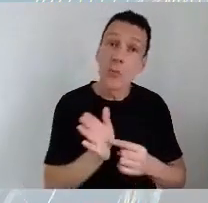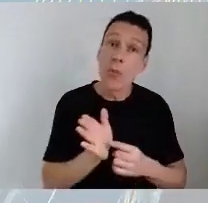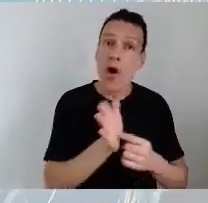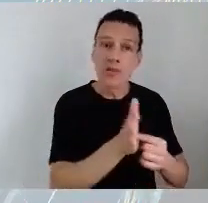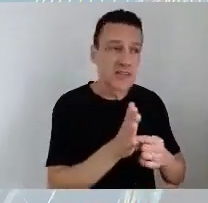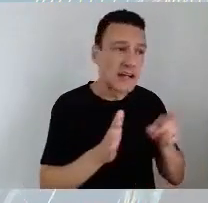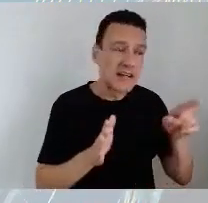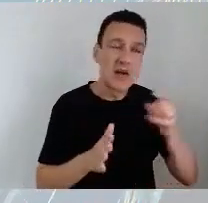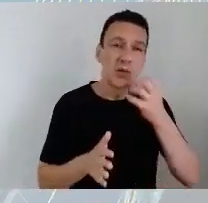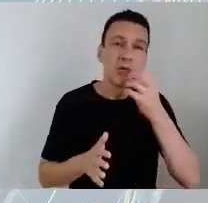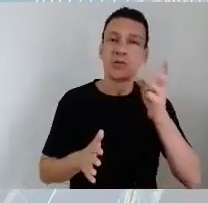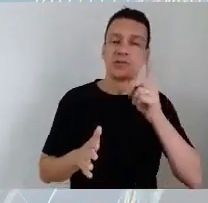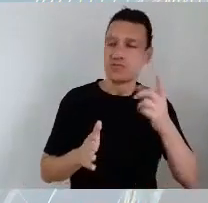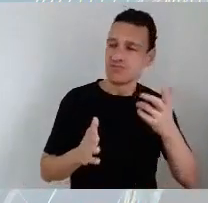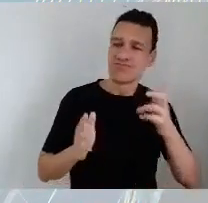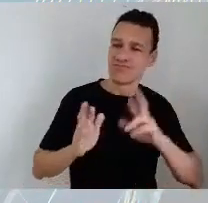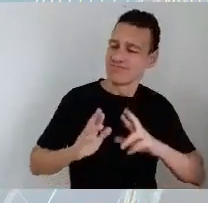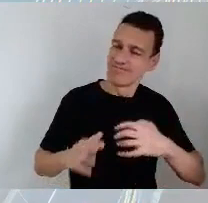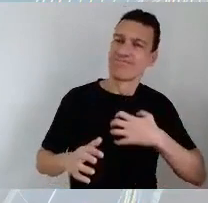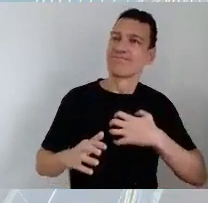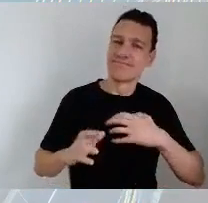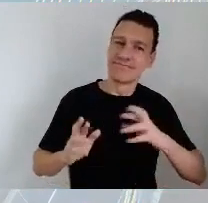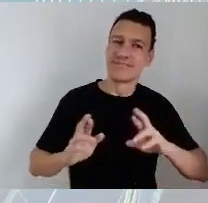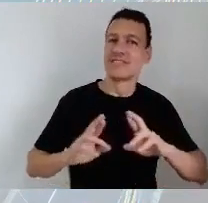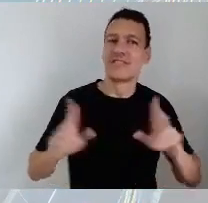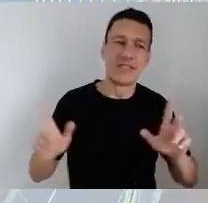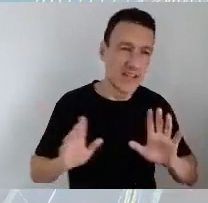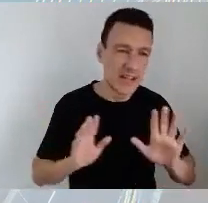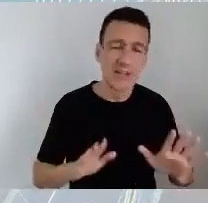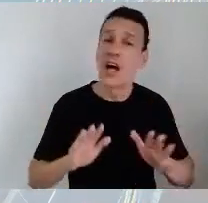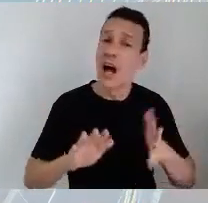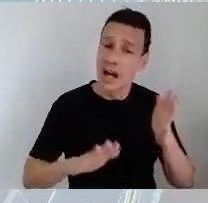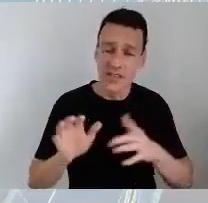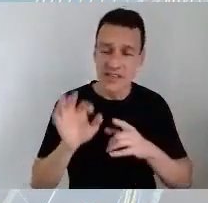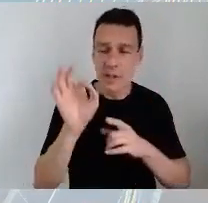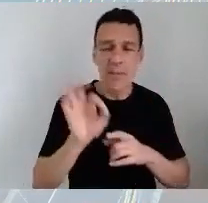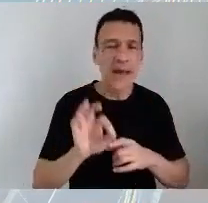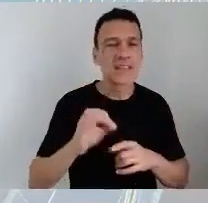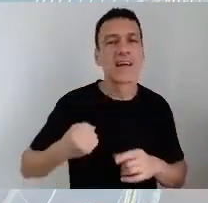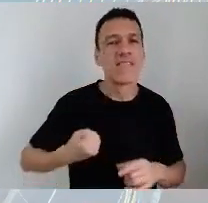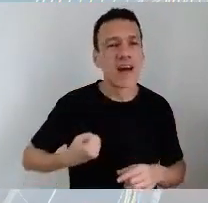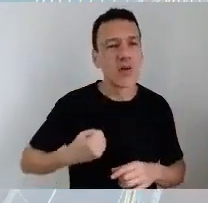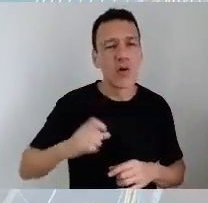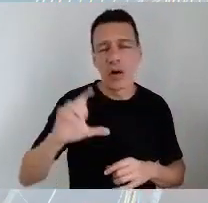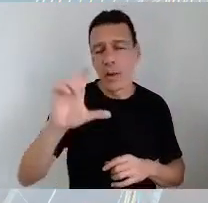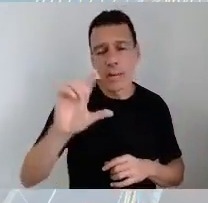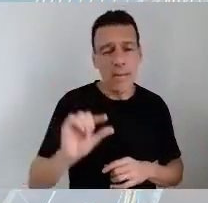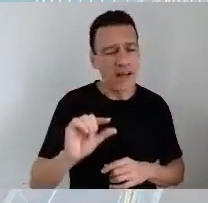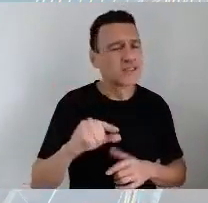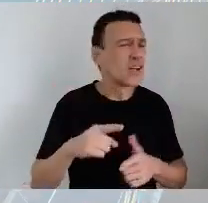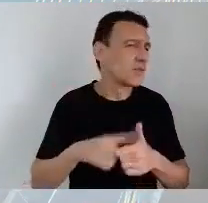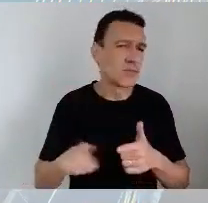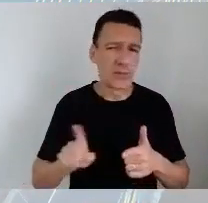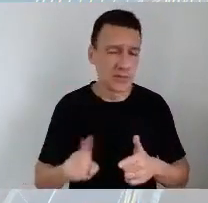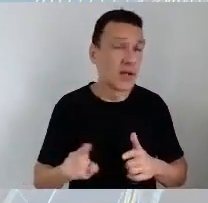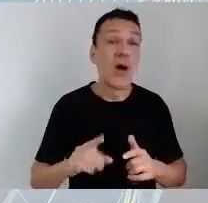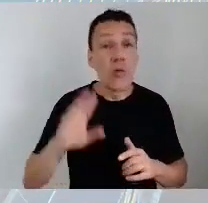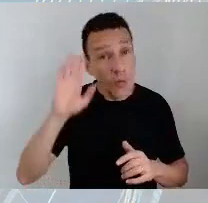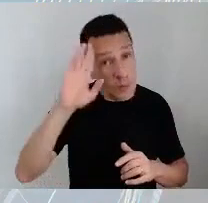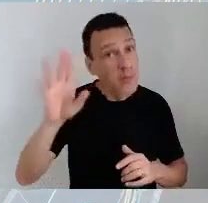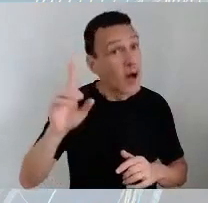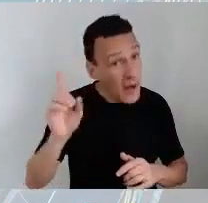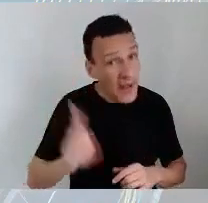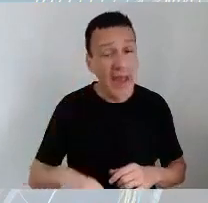às vezes, tem uma métrica baixa com um valor baixo. O importante é conseguir testar isso o mais rápido possível para corrigir esse